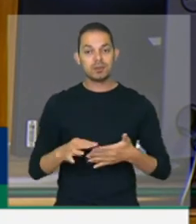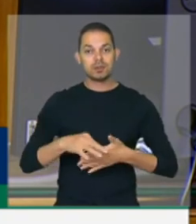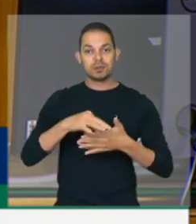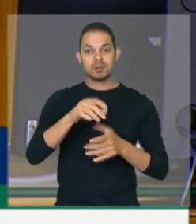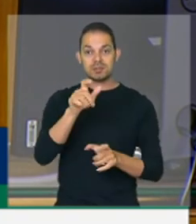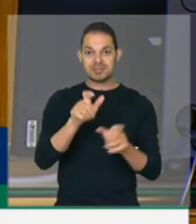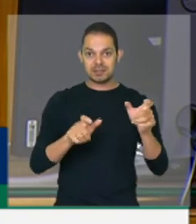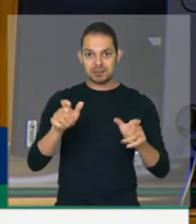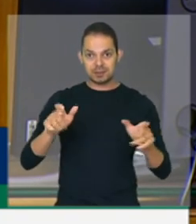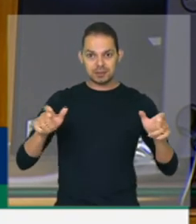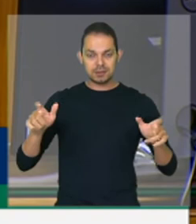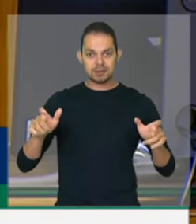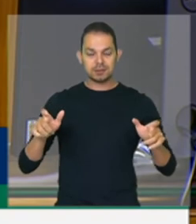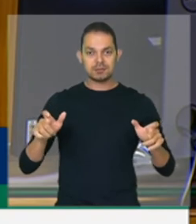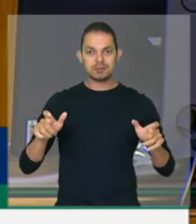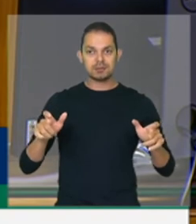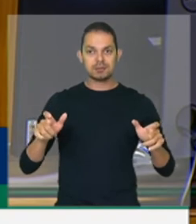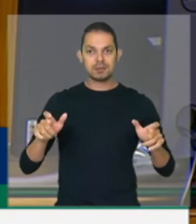não forem